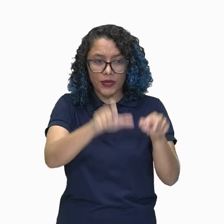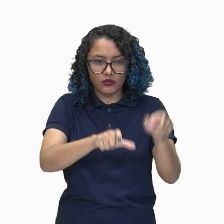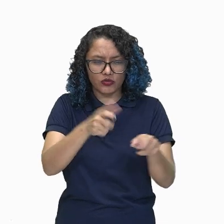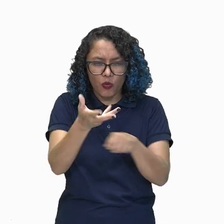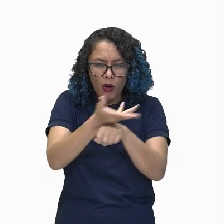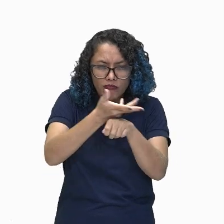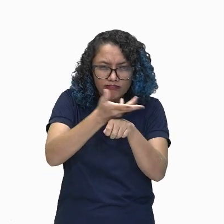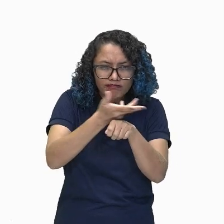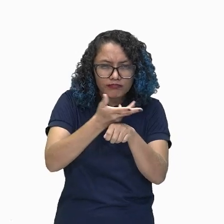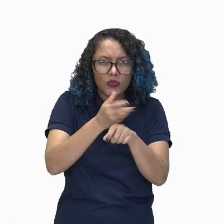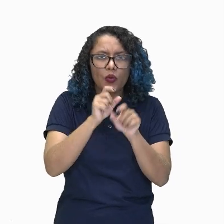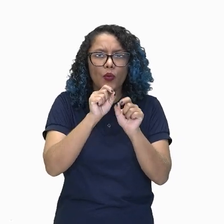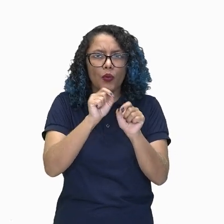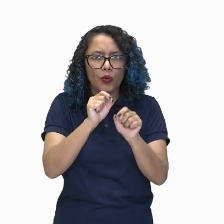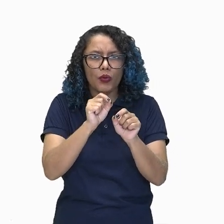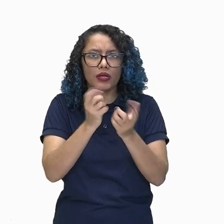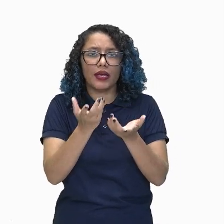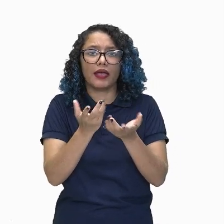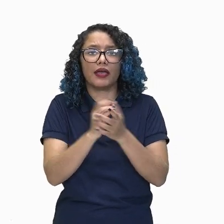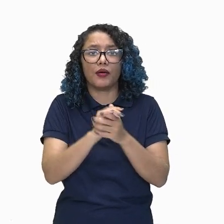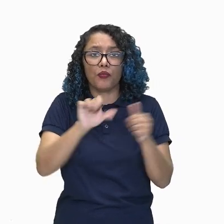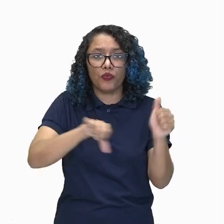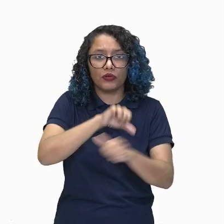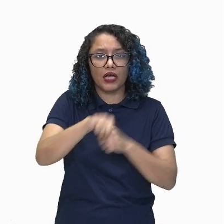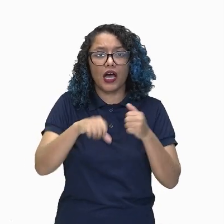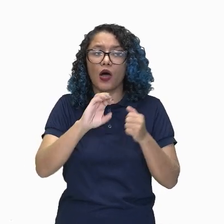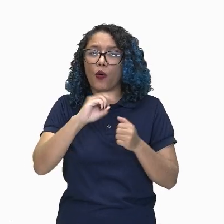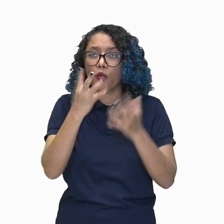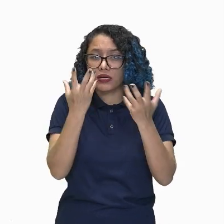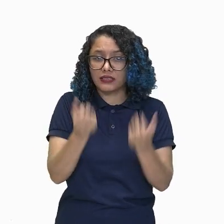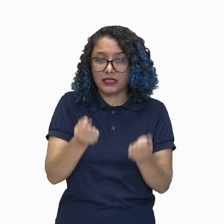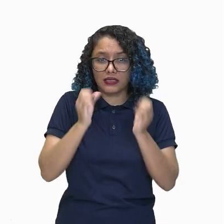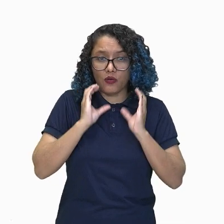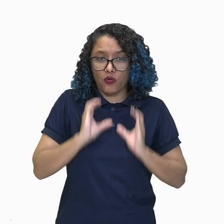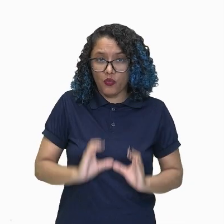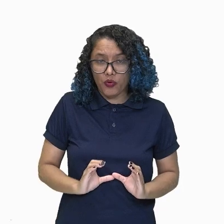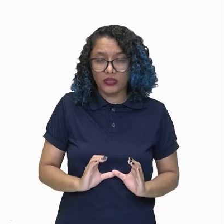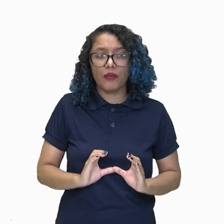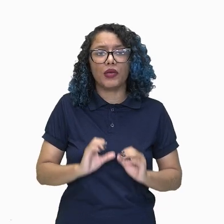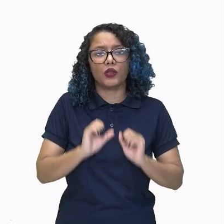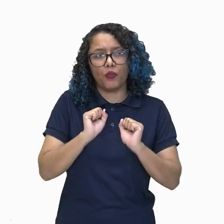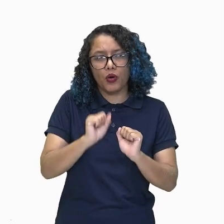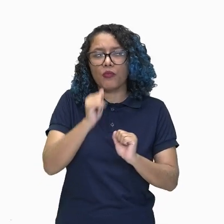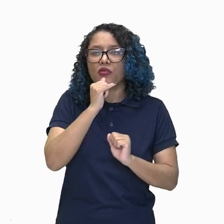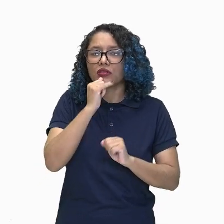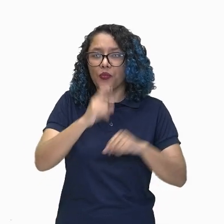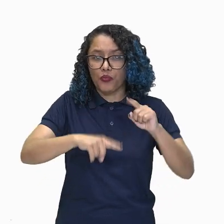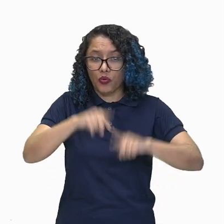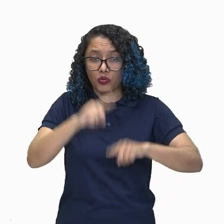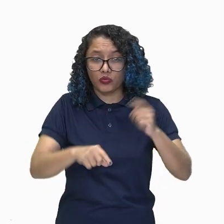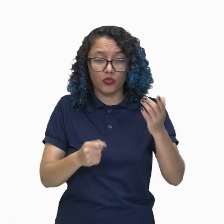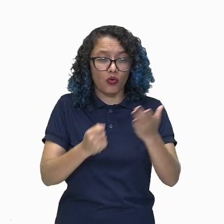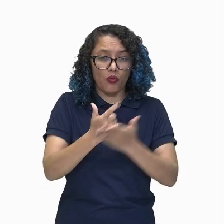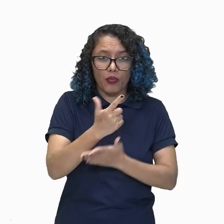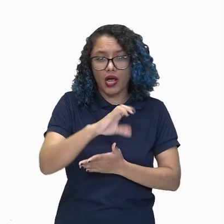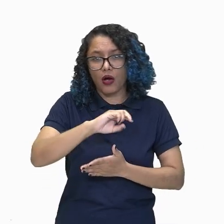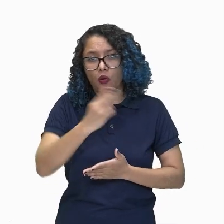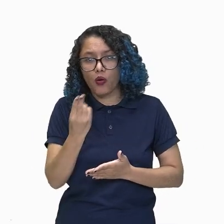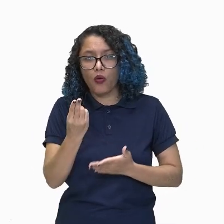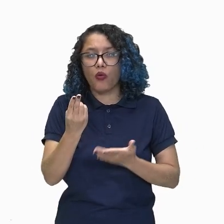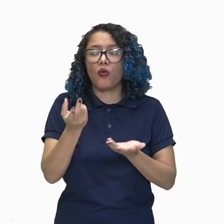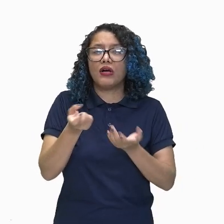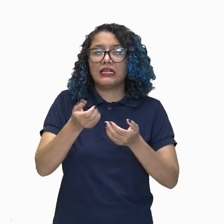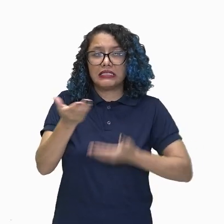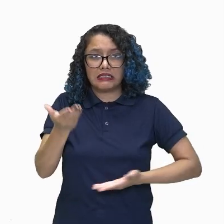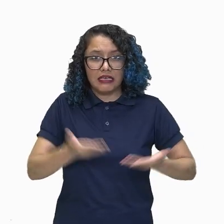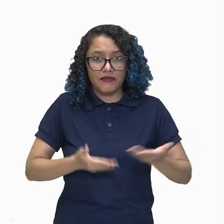modificar ou adotar comportamentos específicos, seja para adquirir produtos, contratar serviços ou